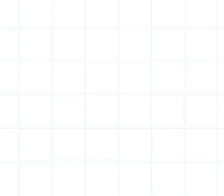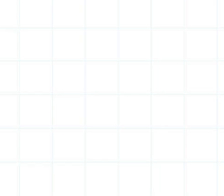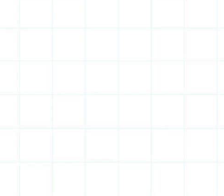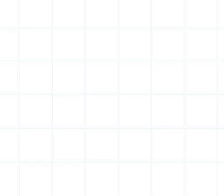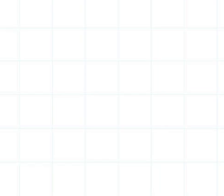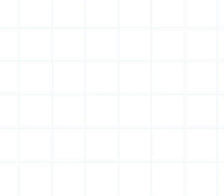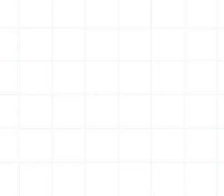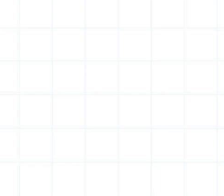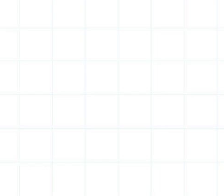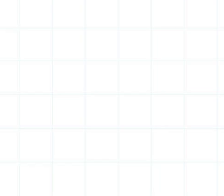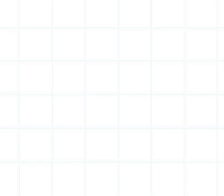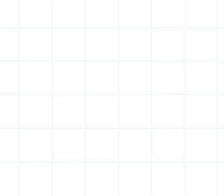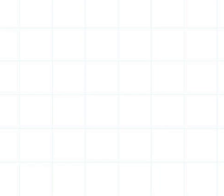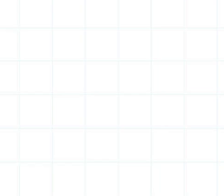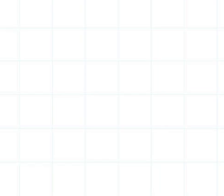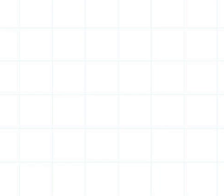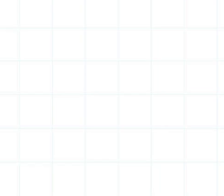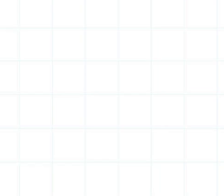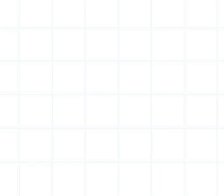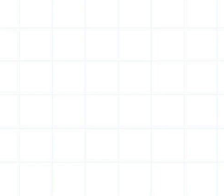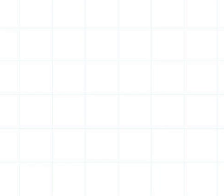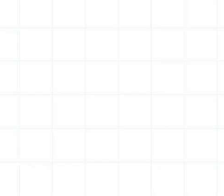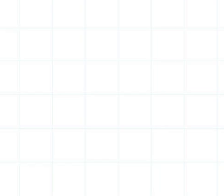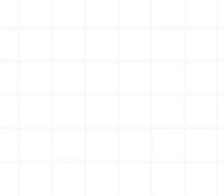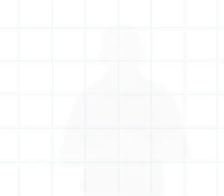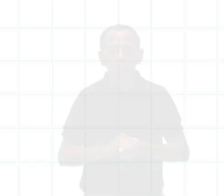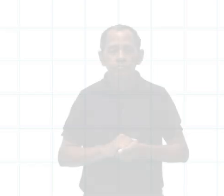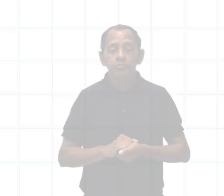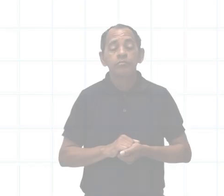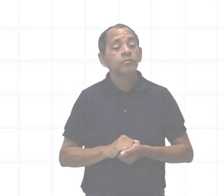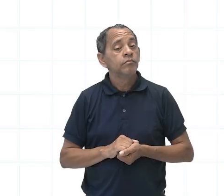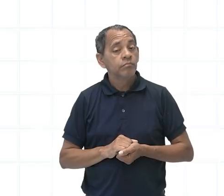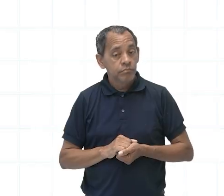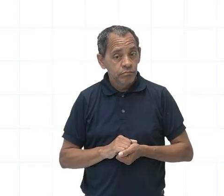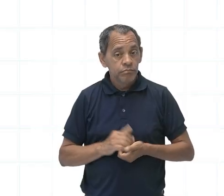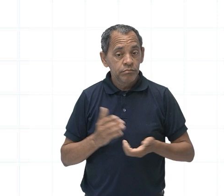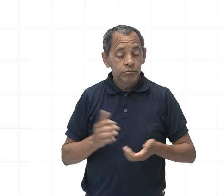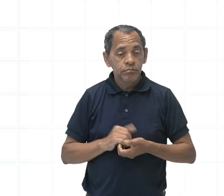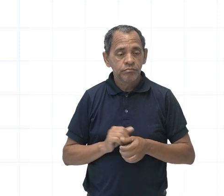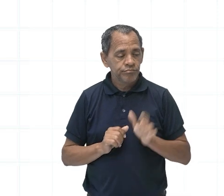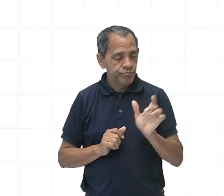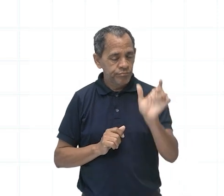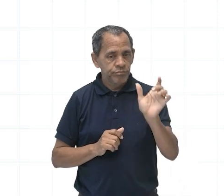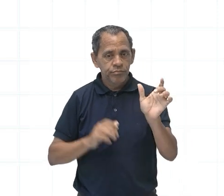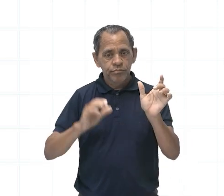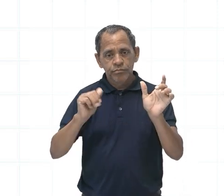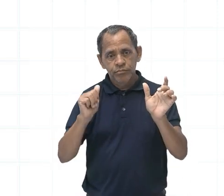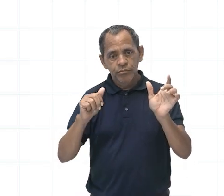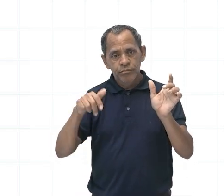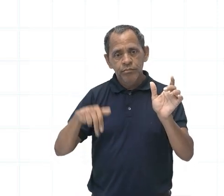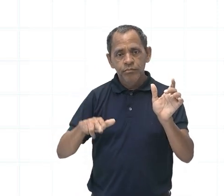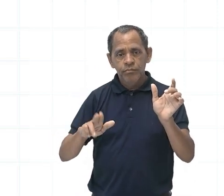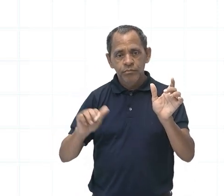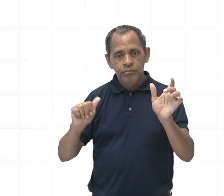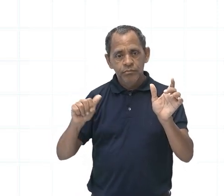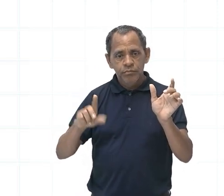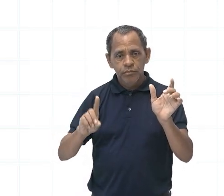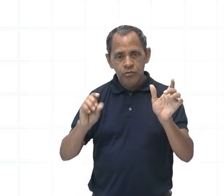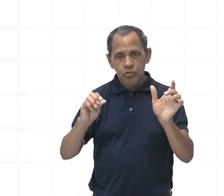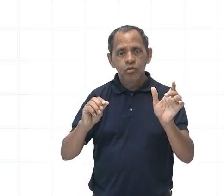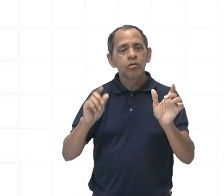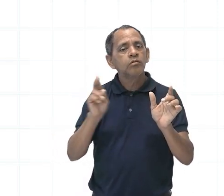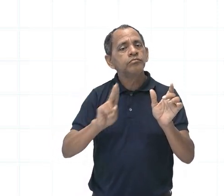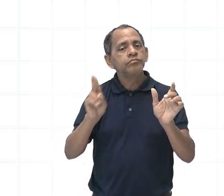então, gingado, bailado, e é sinônimo, então, da dança, é utilizada no contexto